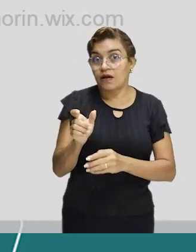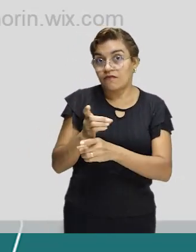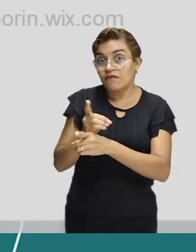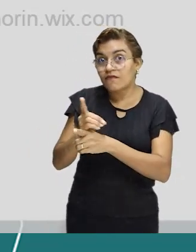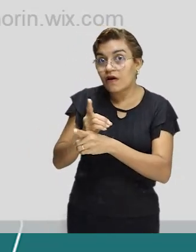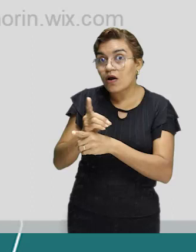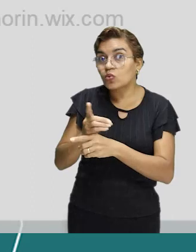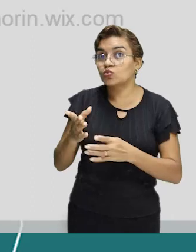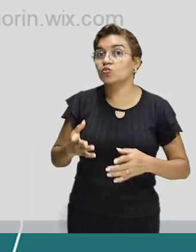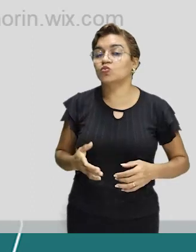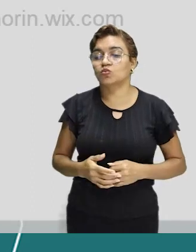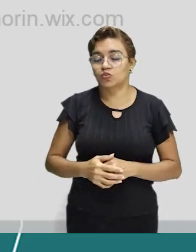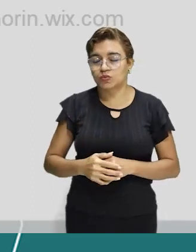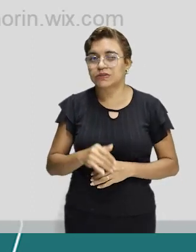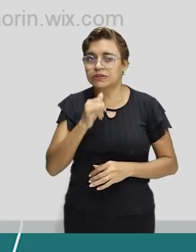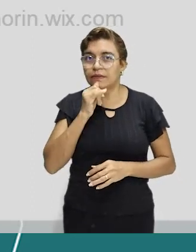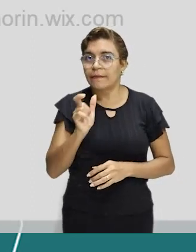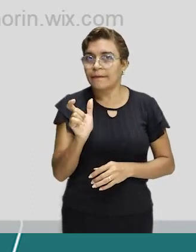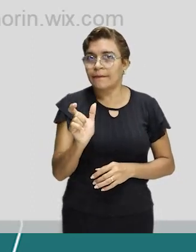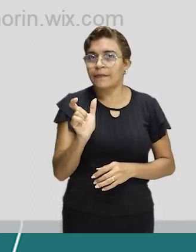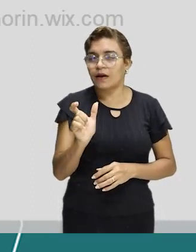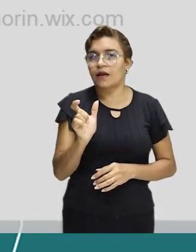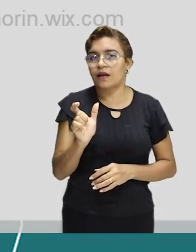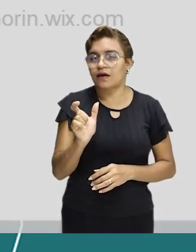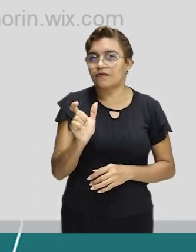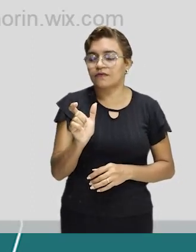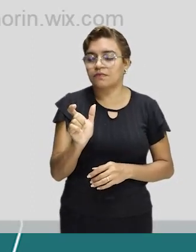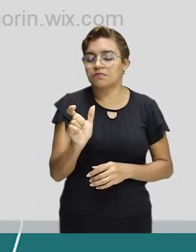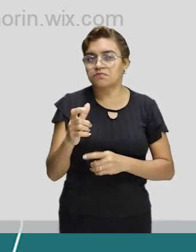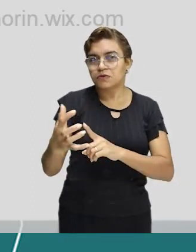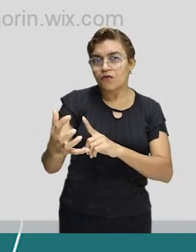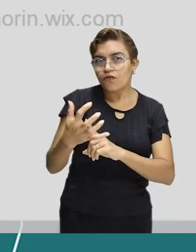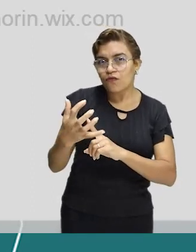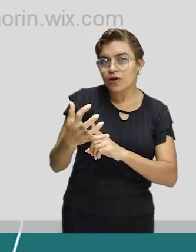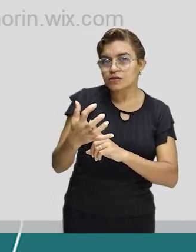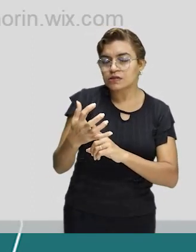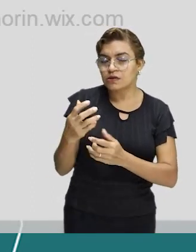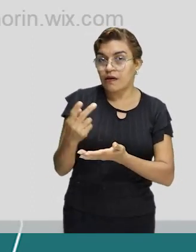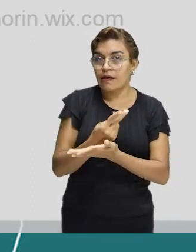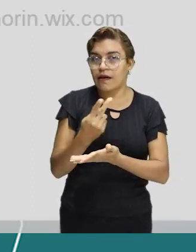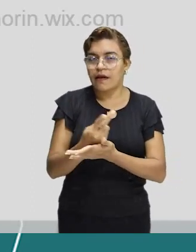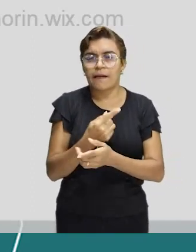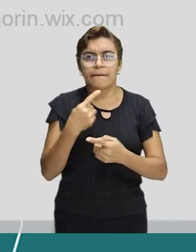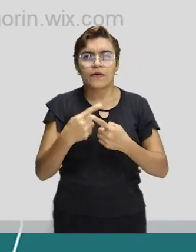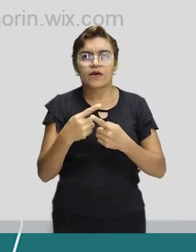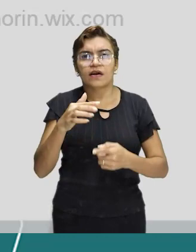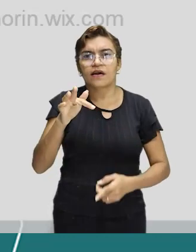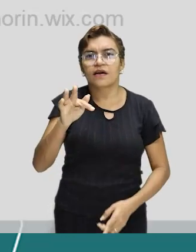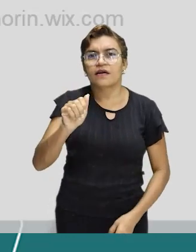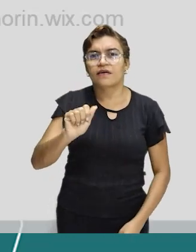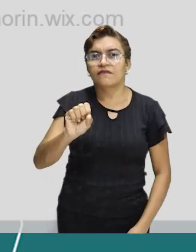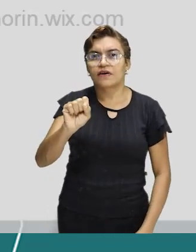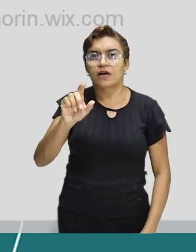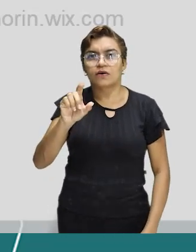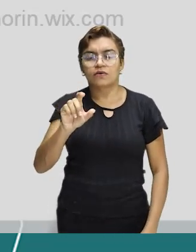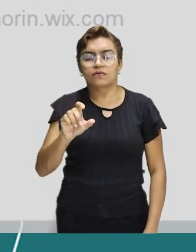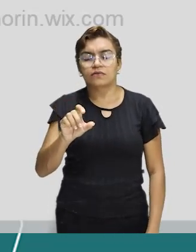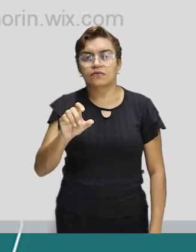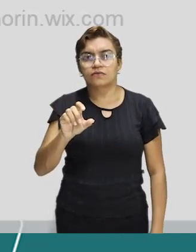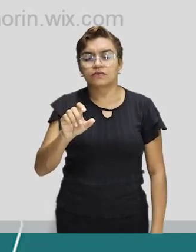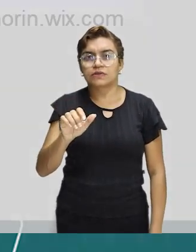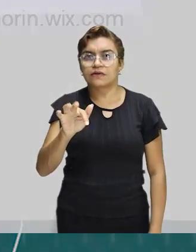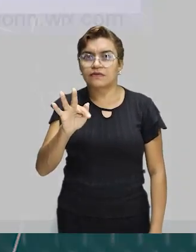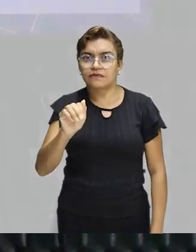falsos amigos, que são aquelas palavras que te levam ao erro. Por que ela é chamada de falso cognato? Porque ela é